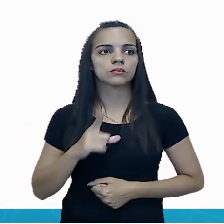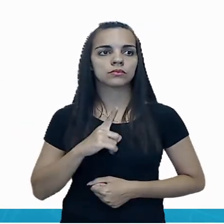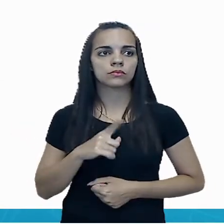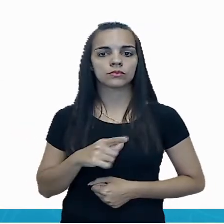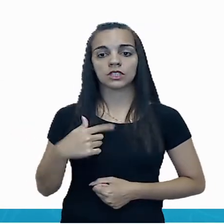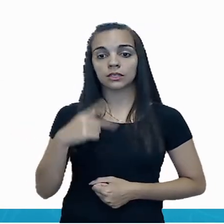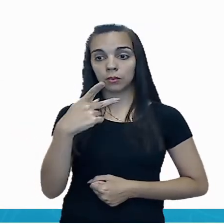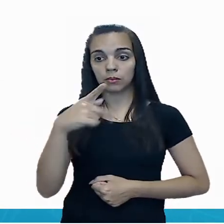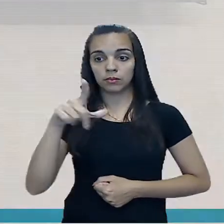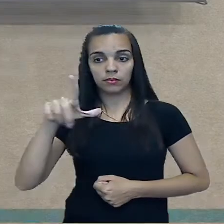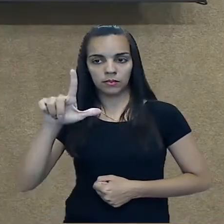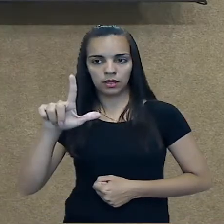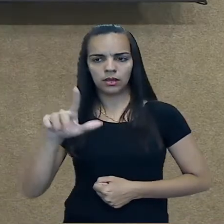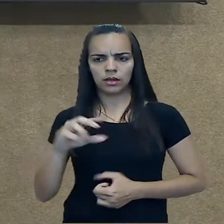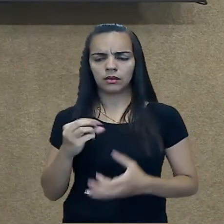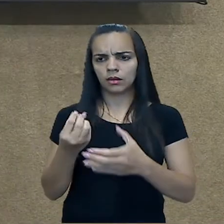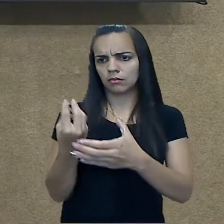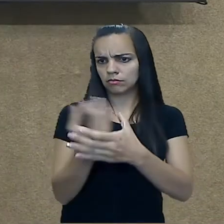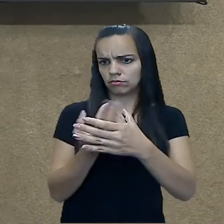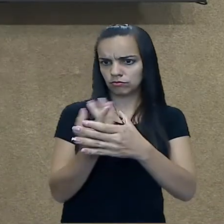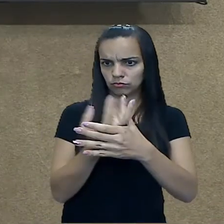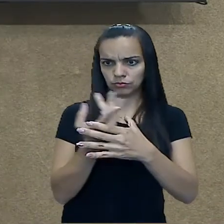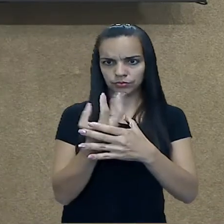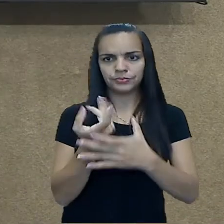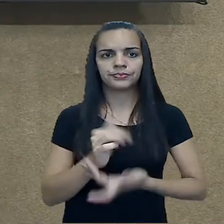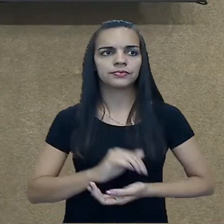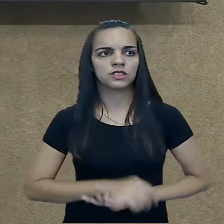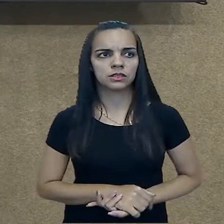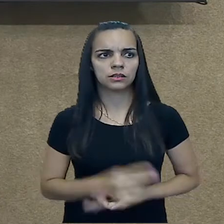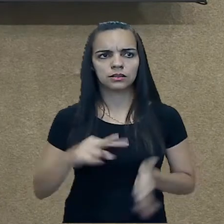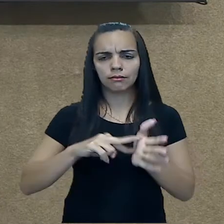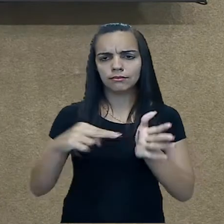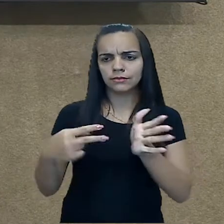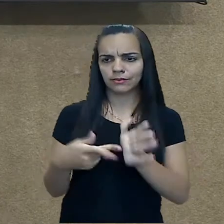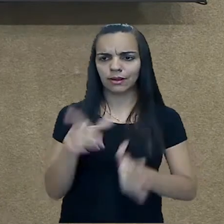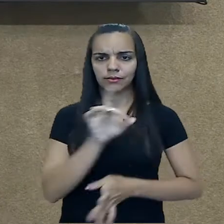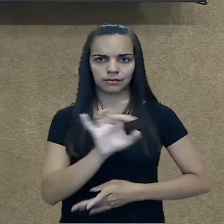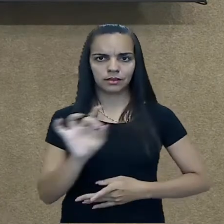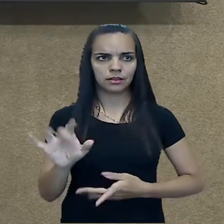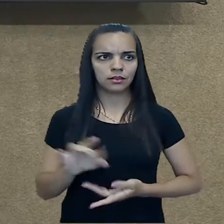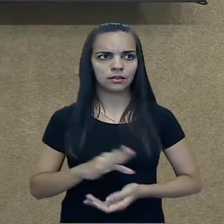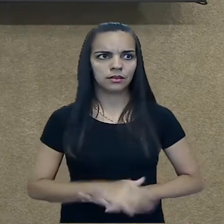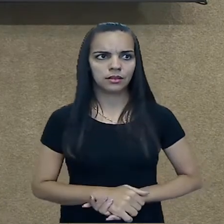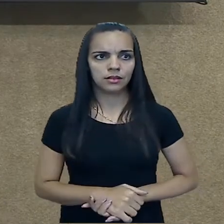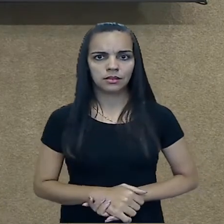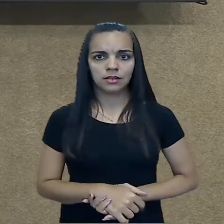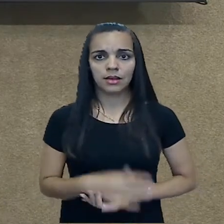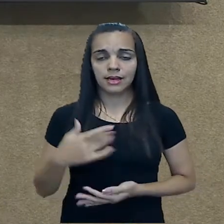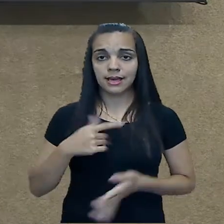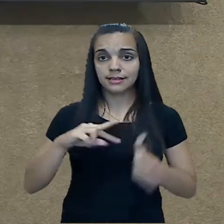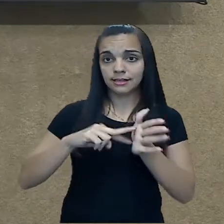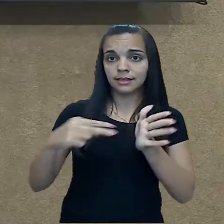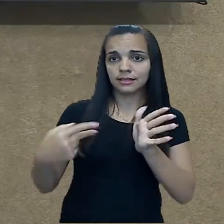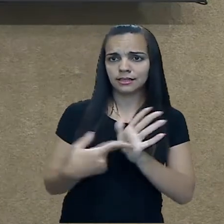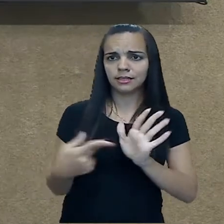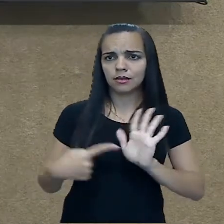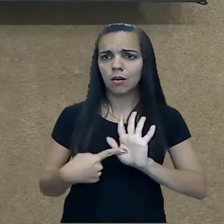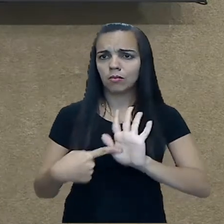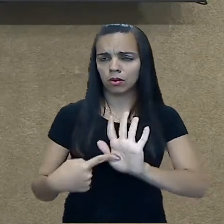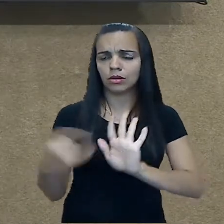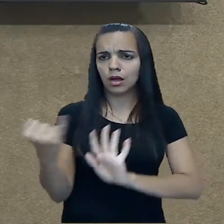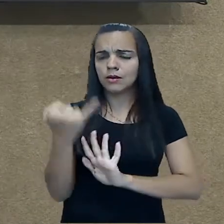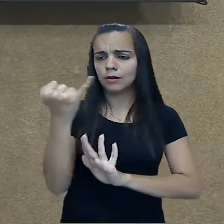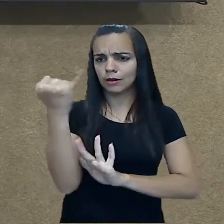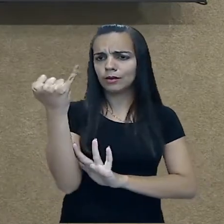que é plural. Então, tem um significado importante essas siglas. Além disso, elas indicam também